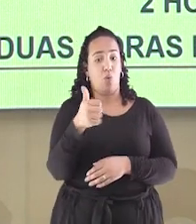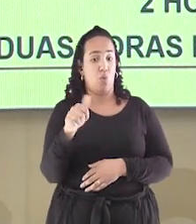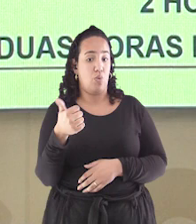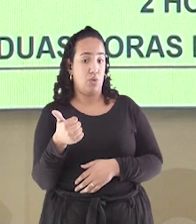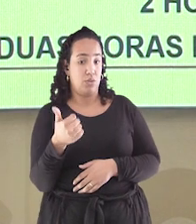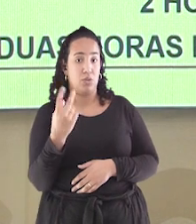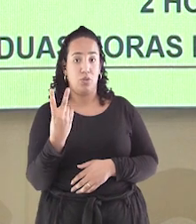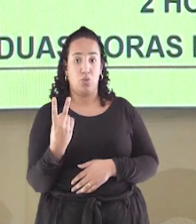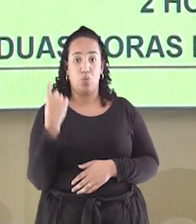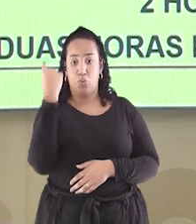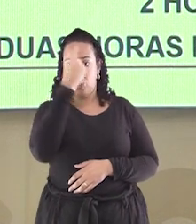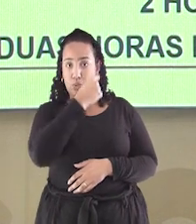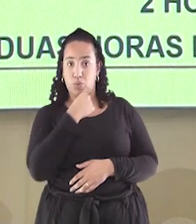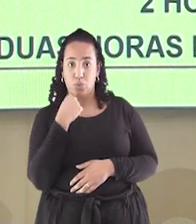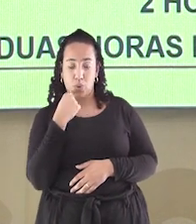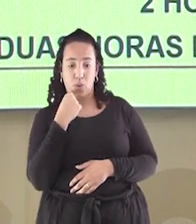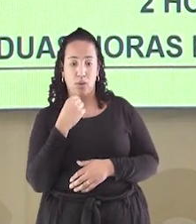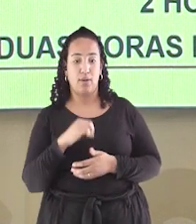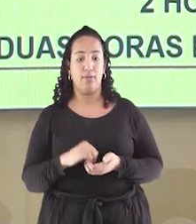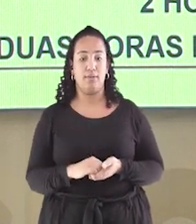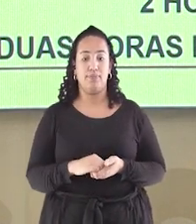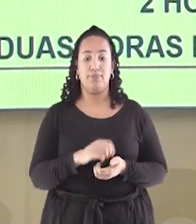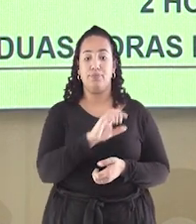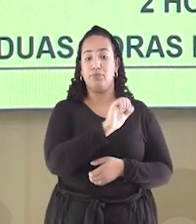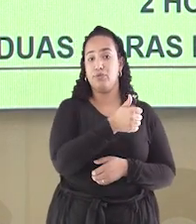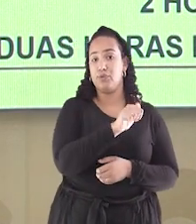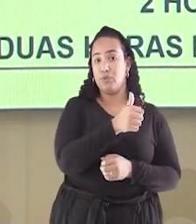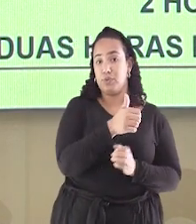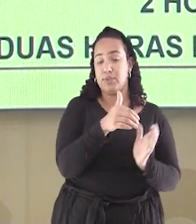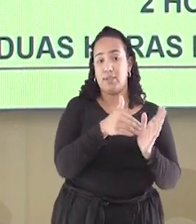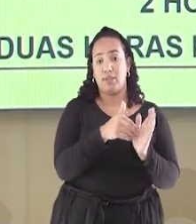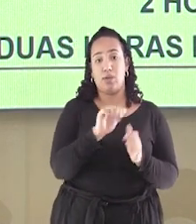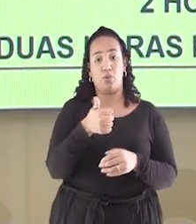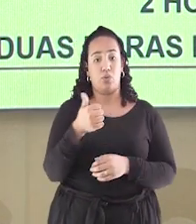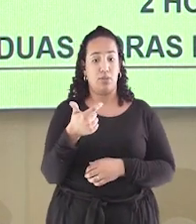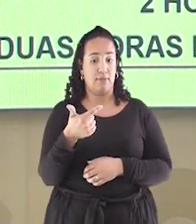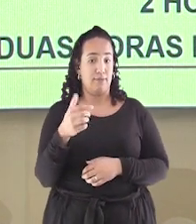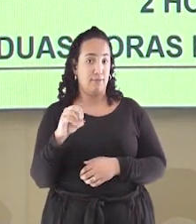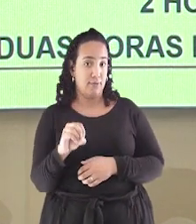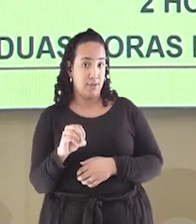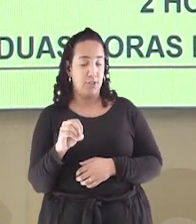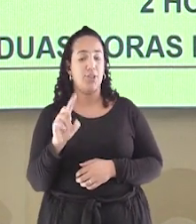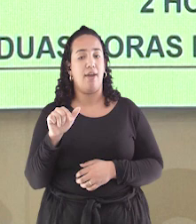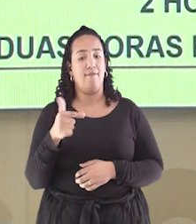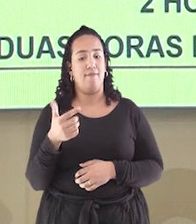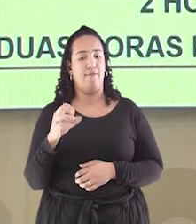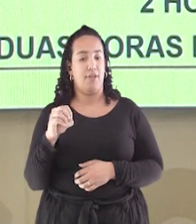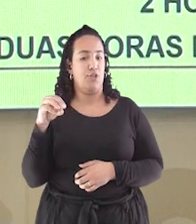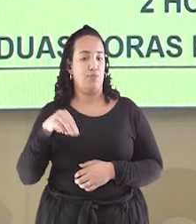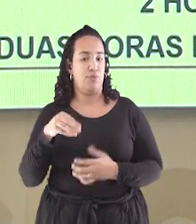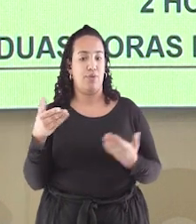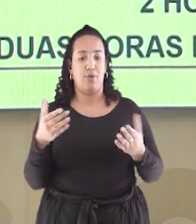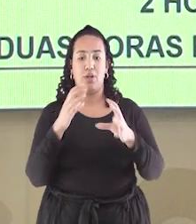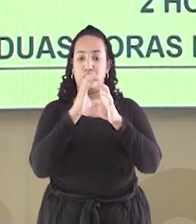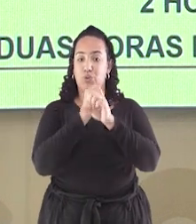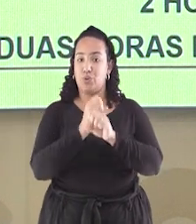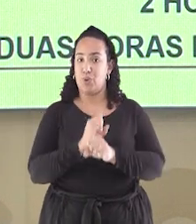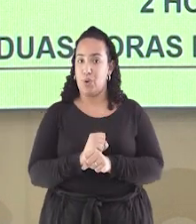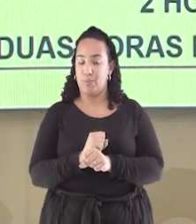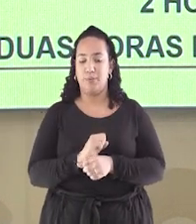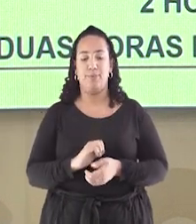11, são 2 horas. De 11 horas até as 11h20, são 20 minutos. Agora é só